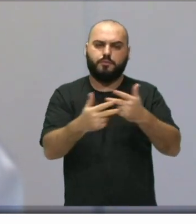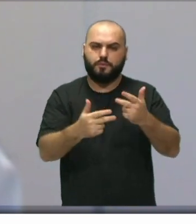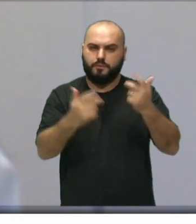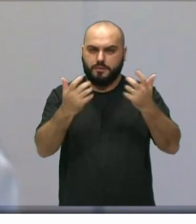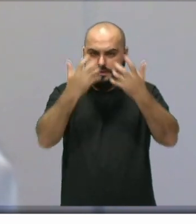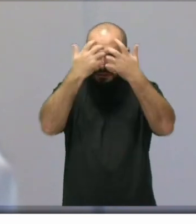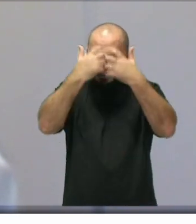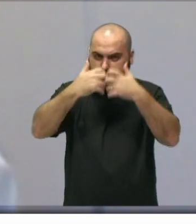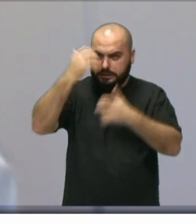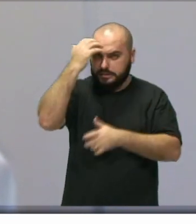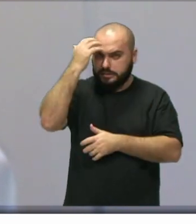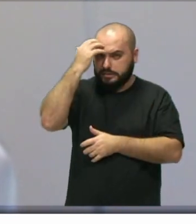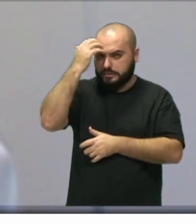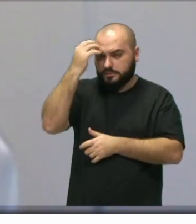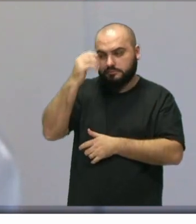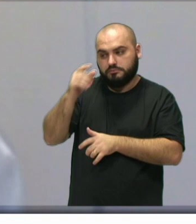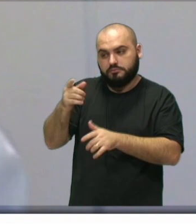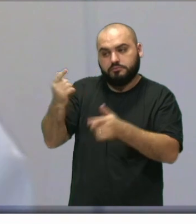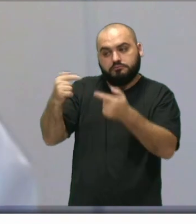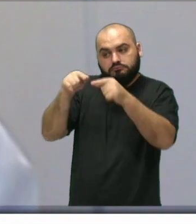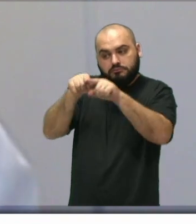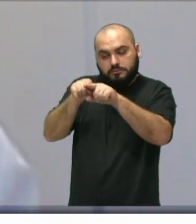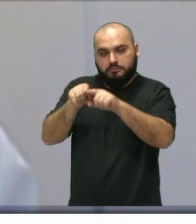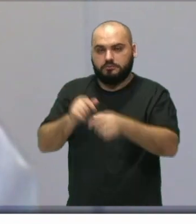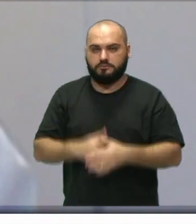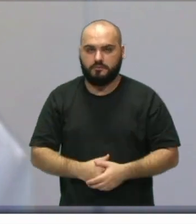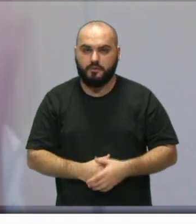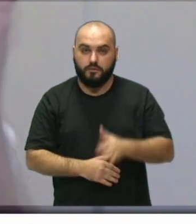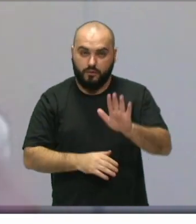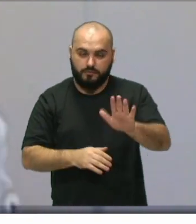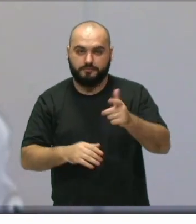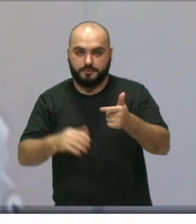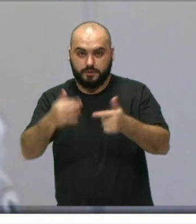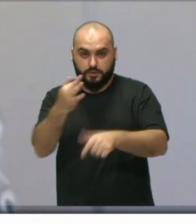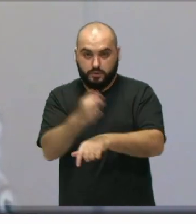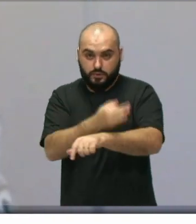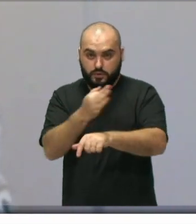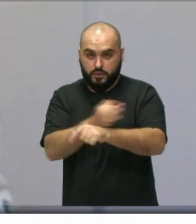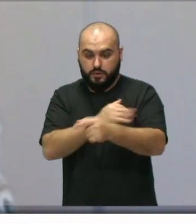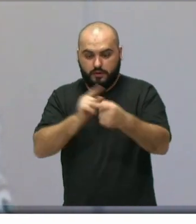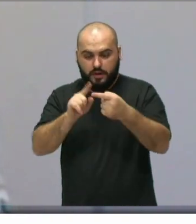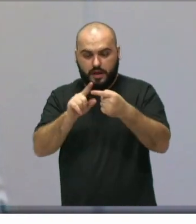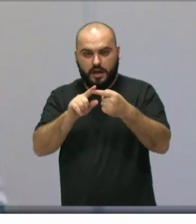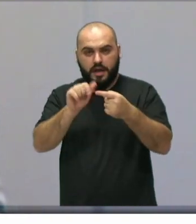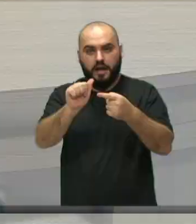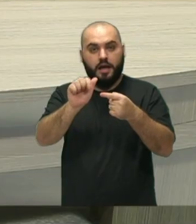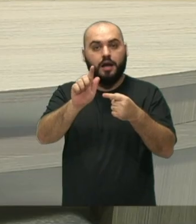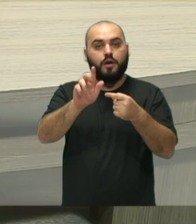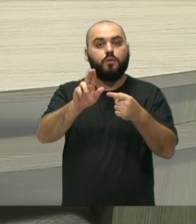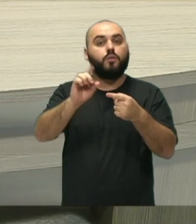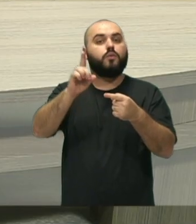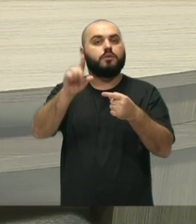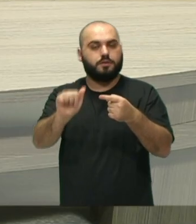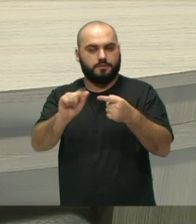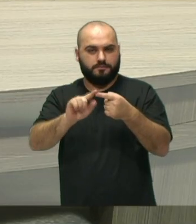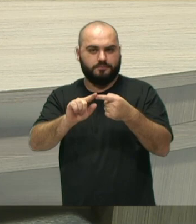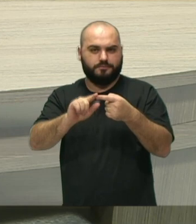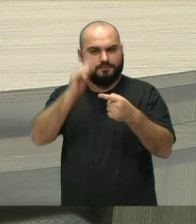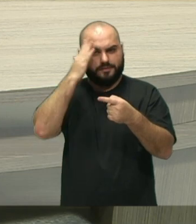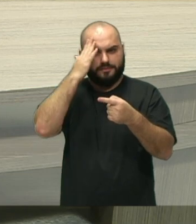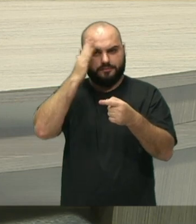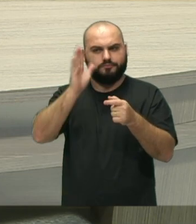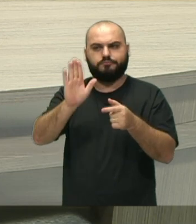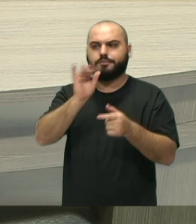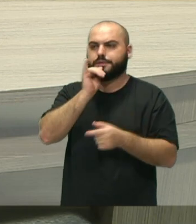emocionais associadas. Uma dor que é aguda é aquela dor que eu tenho lesão. Então, existe o que a gente chama de